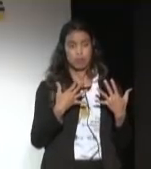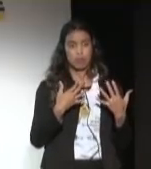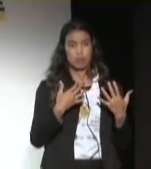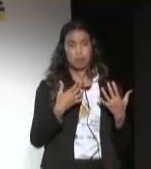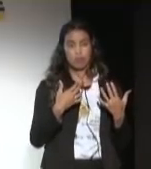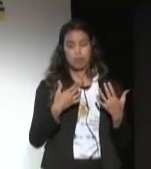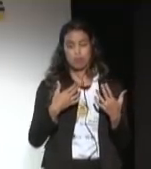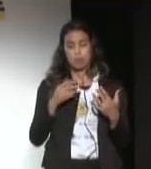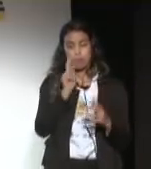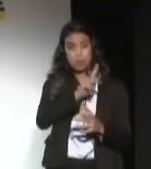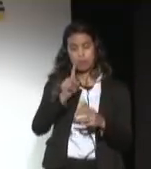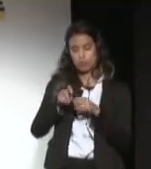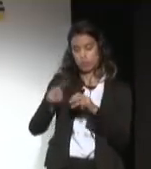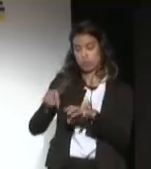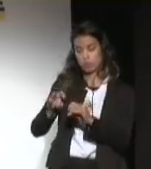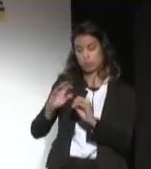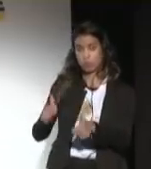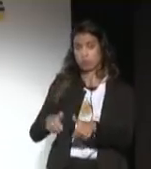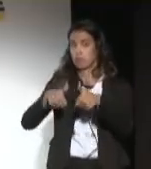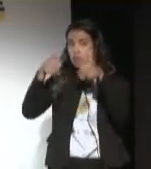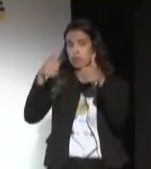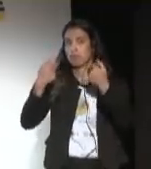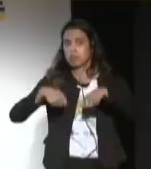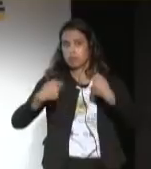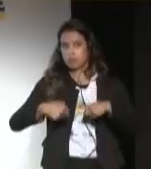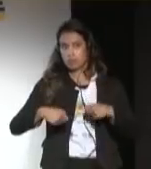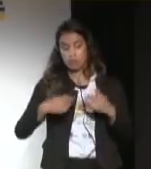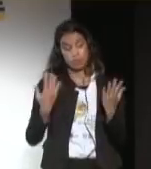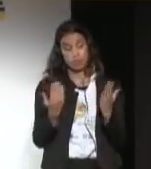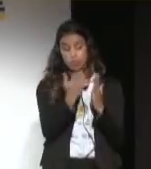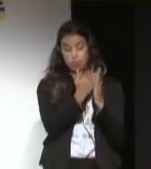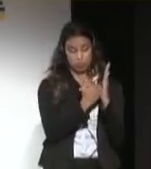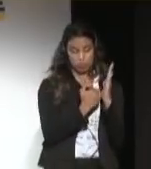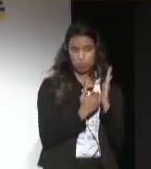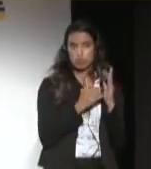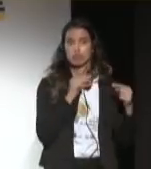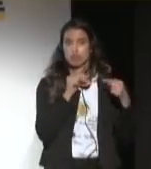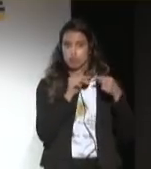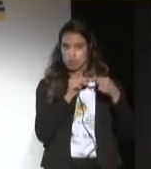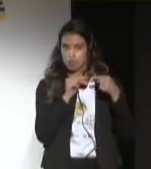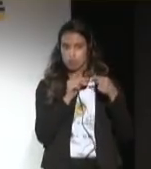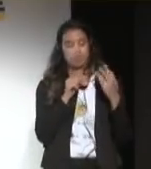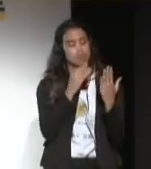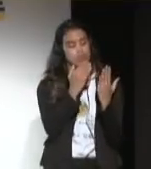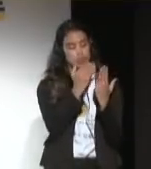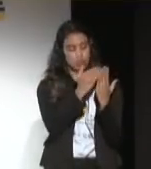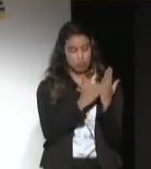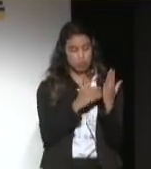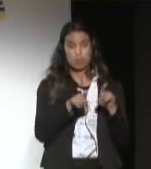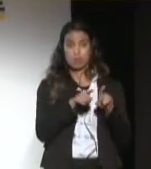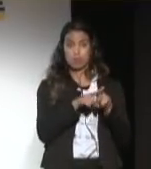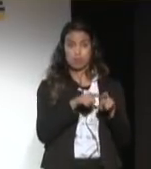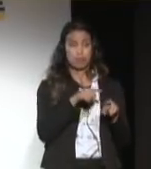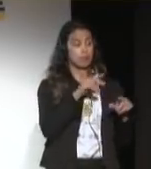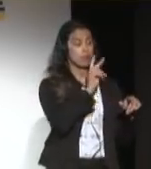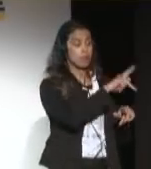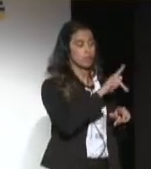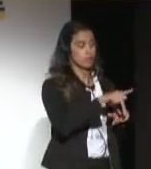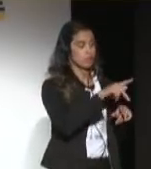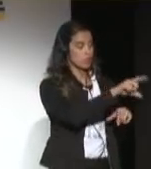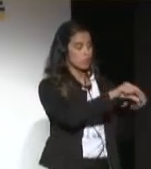professores. Então, todas as políticas são coerentes e estão alinhadas. A forma como os professores são